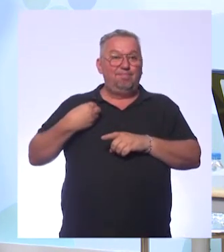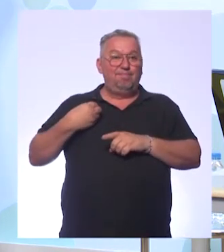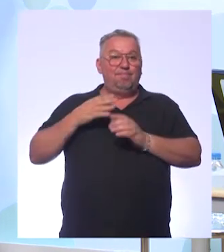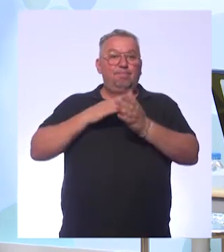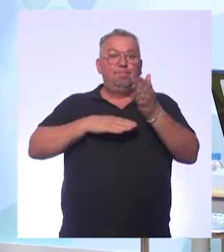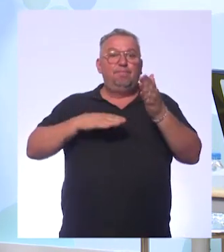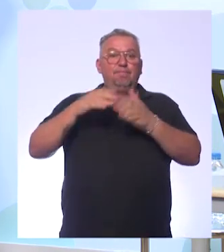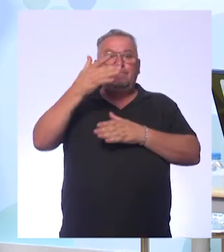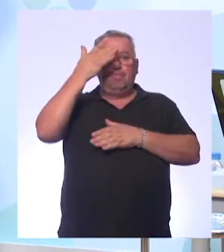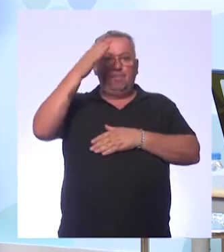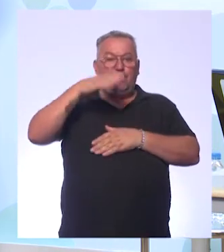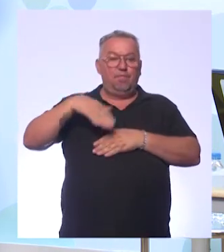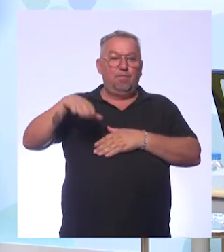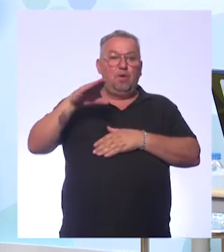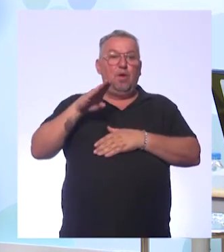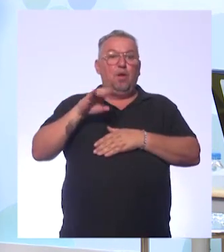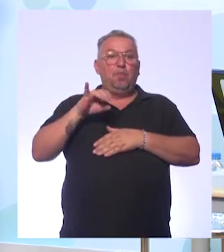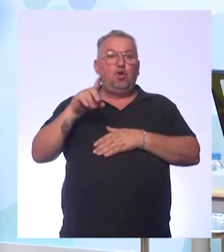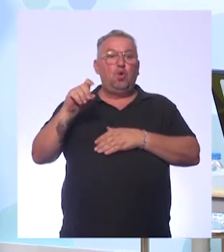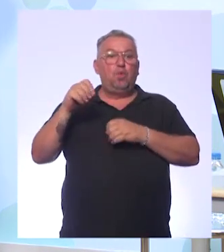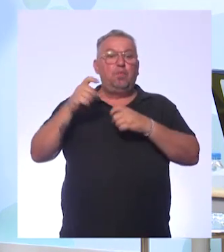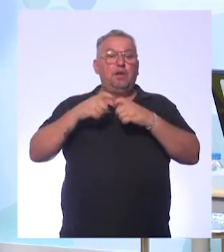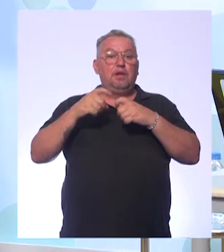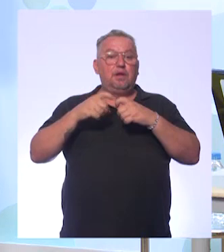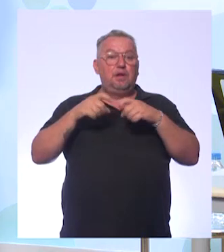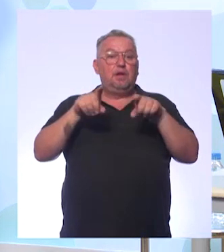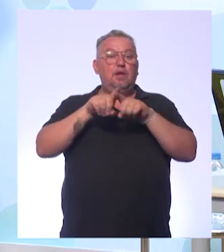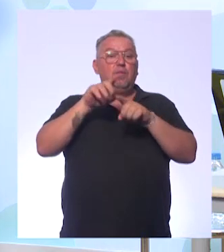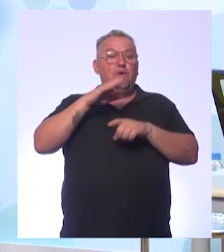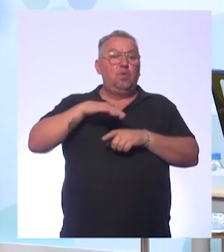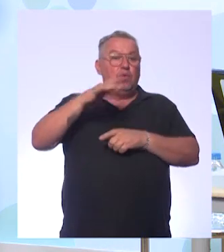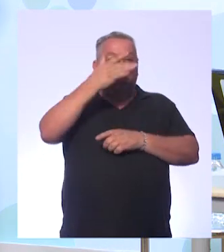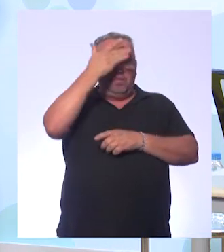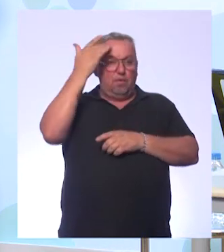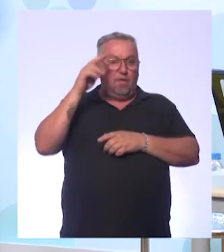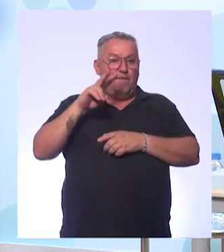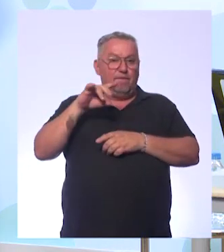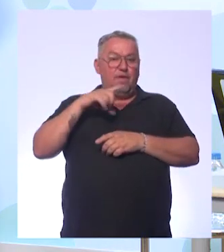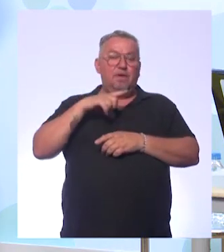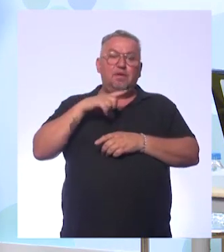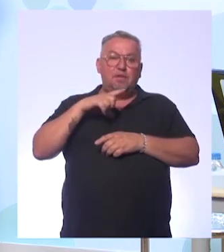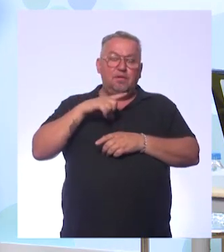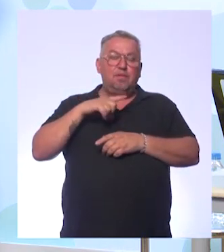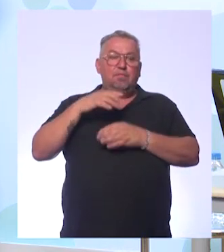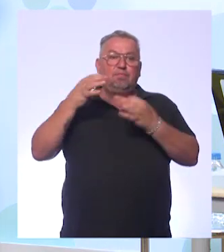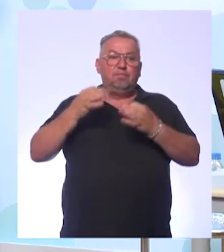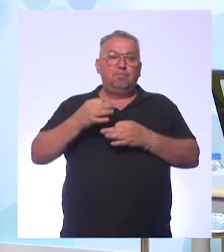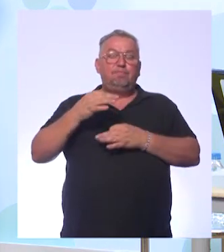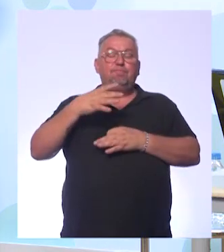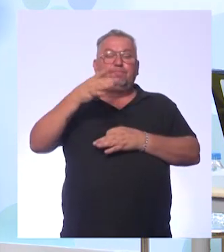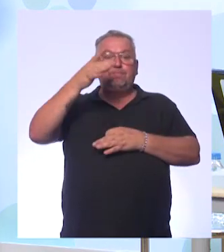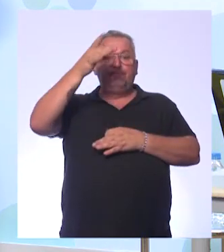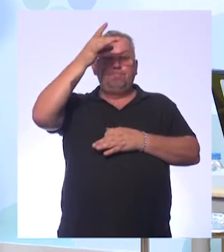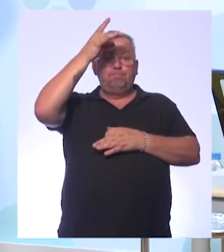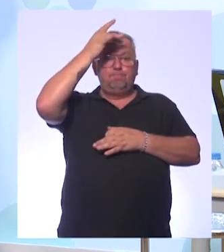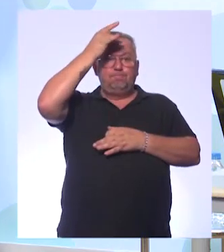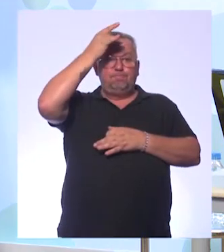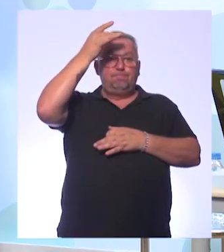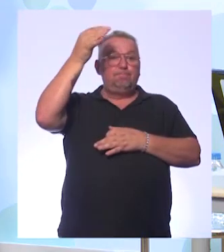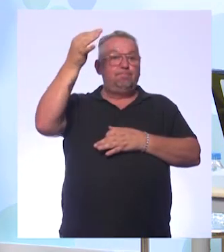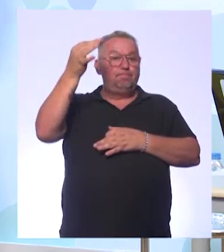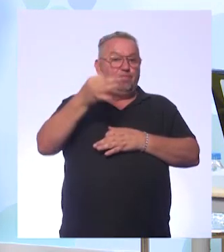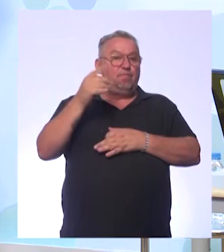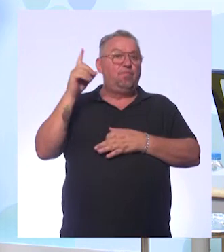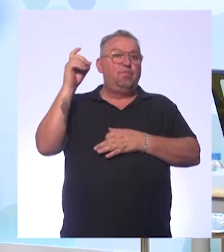Todo esse pessoal aí, biomedicina, todo esse pessoal aí vai ter que estar com a biologia na ponta da língua, tá bom? Senão